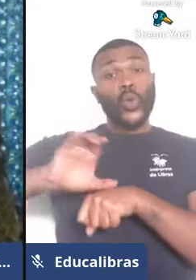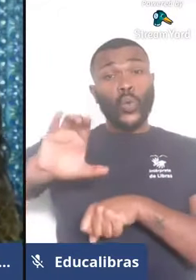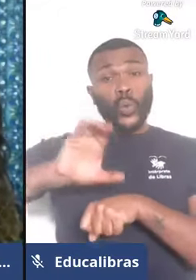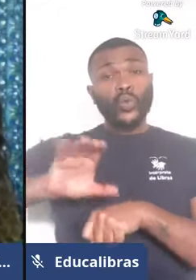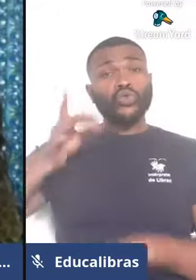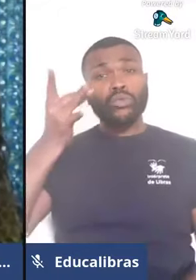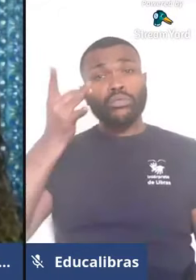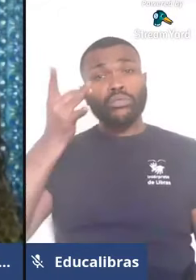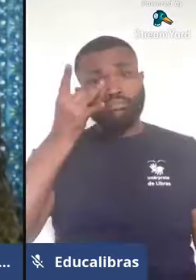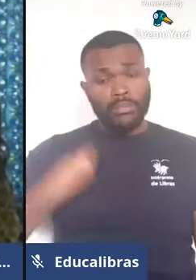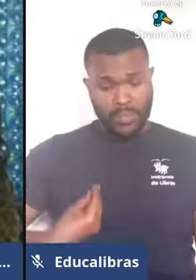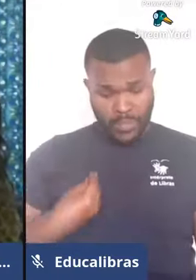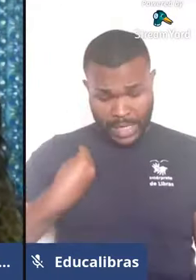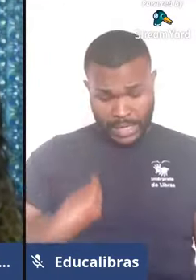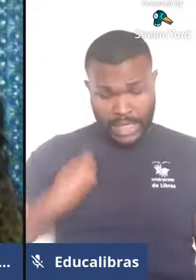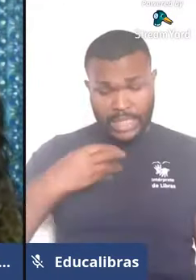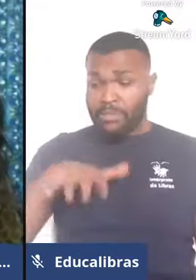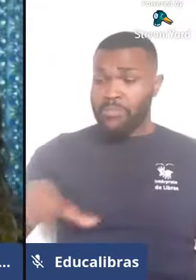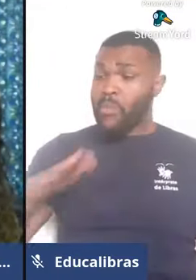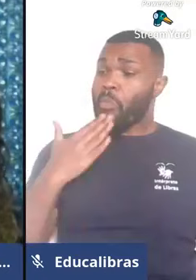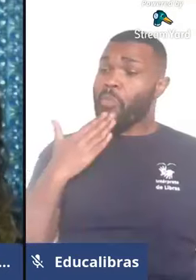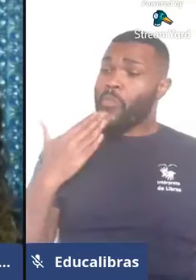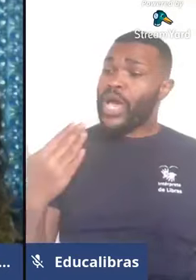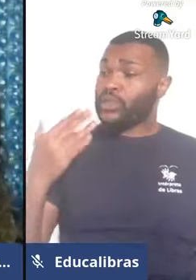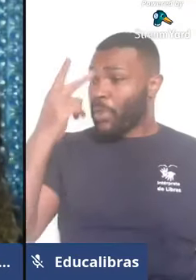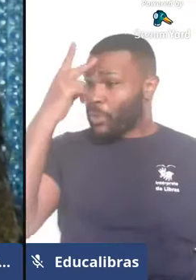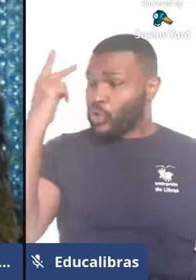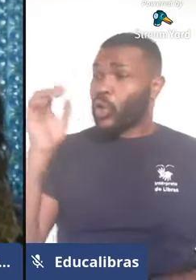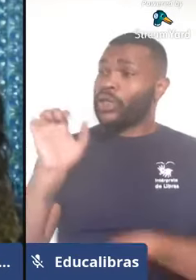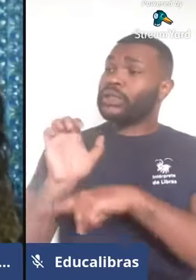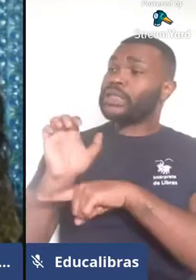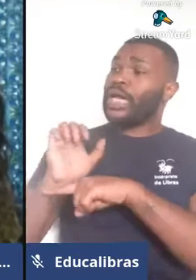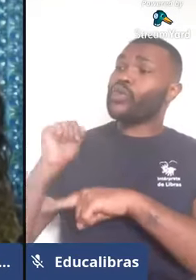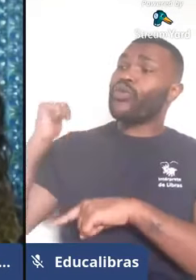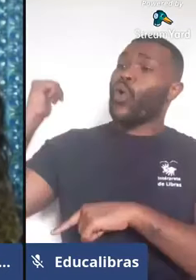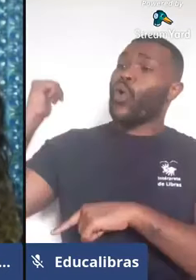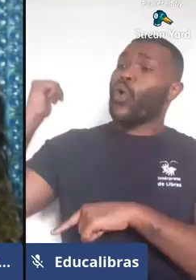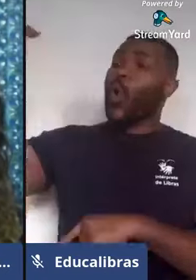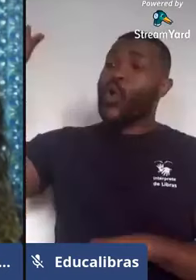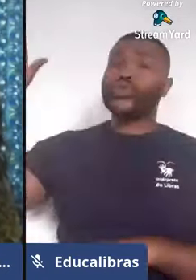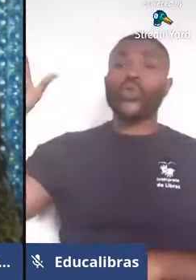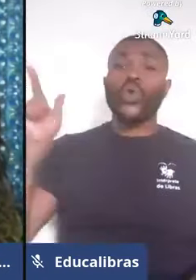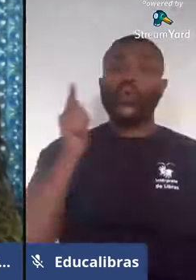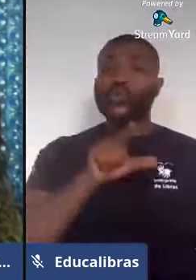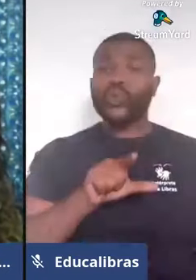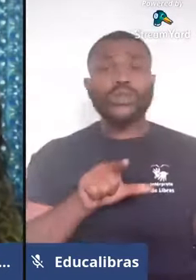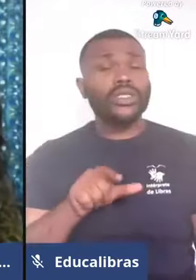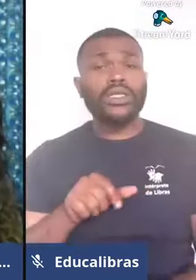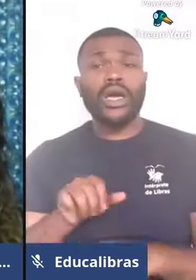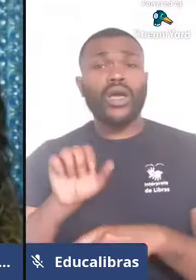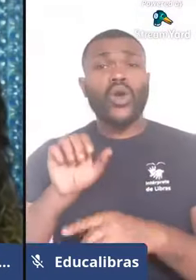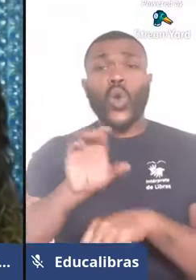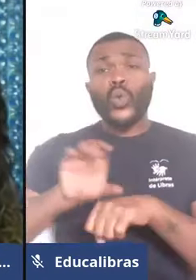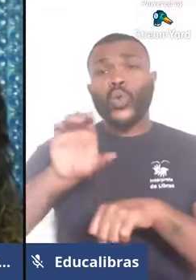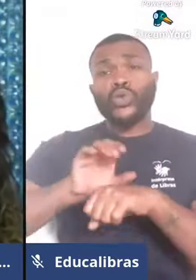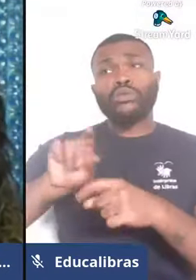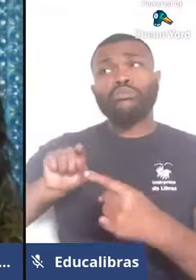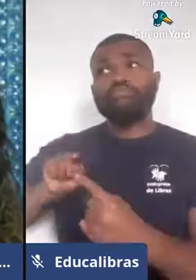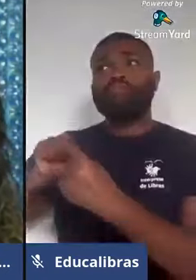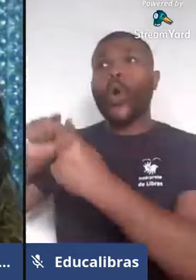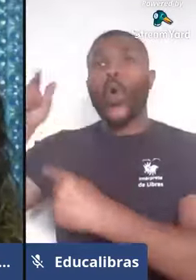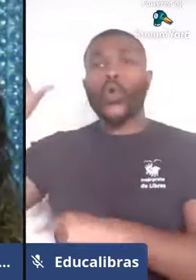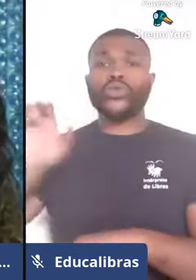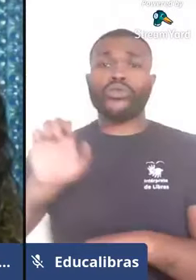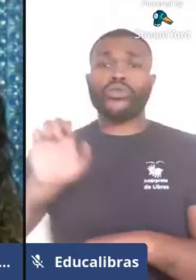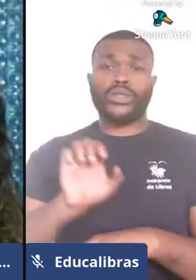pedia esse curso e às vezes eram pessoas de outros estados, a gente não conseguia levar o curso para outros estados. Então, sempre foi um sonho nosso fazer com que esse